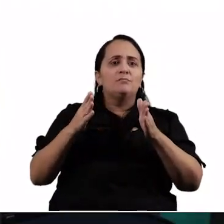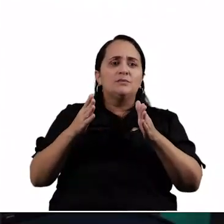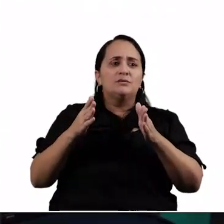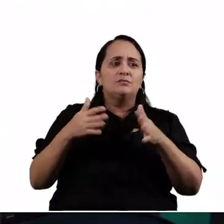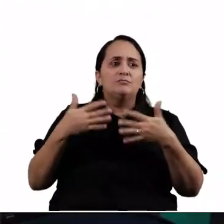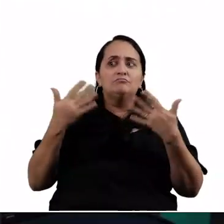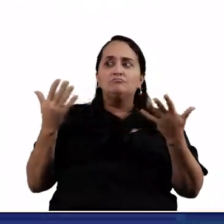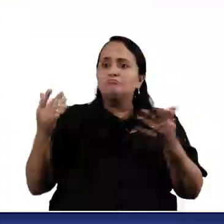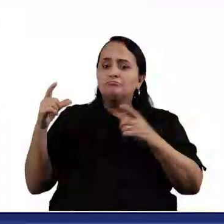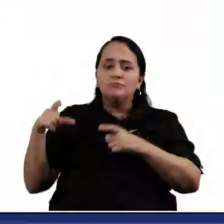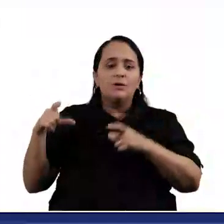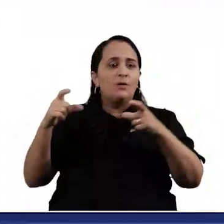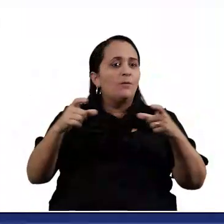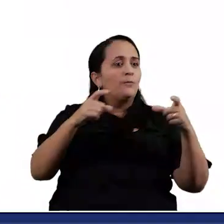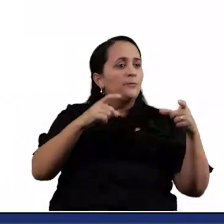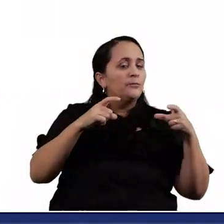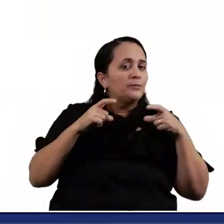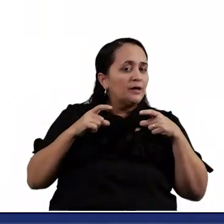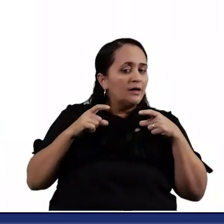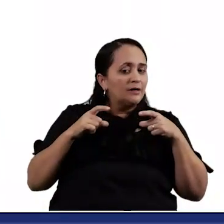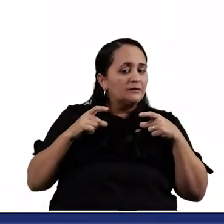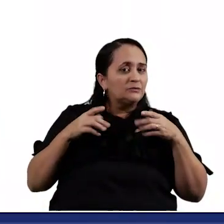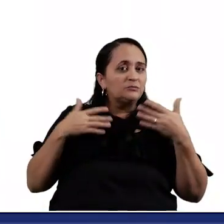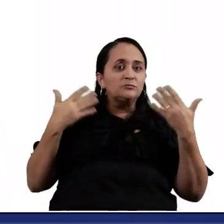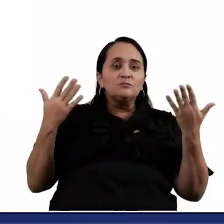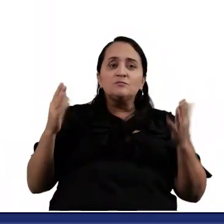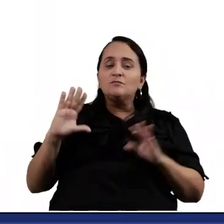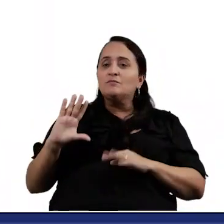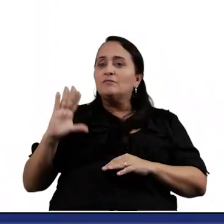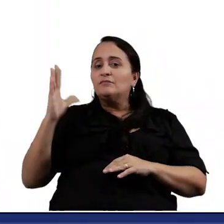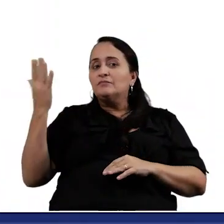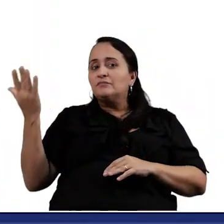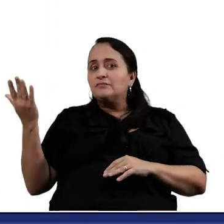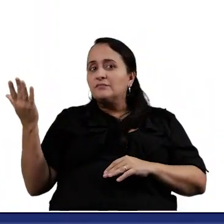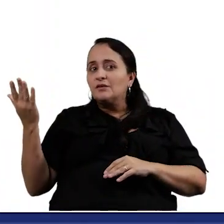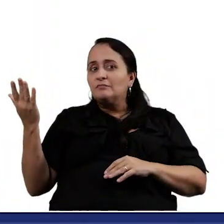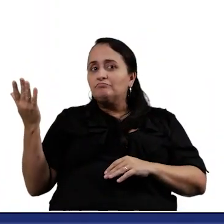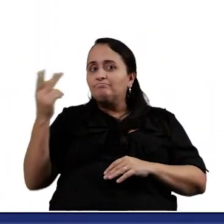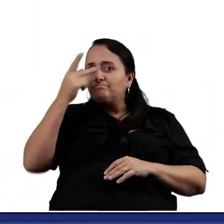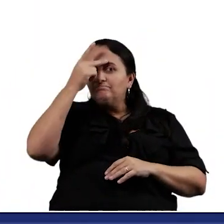algum lugar o que será que vai acontecer com os personagens dessa história